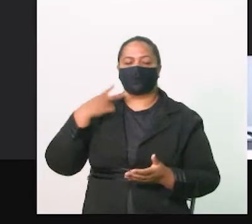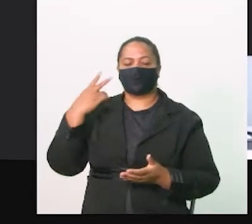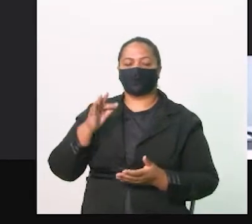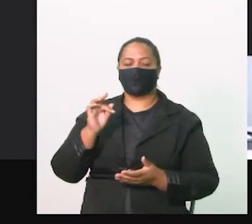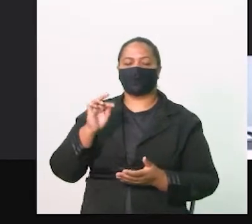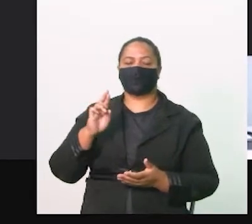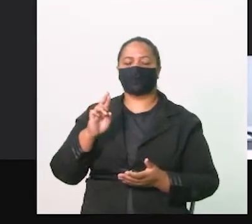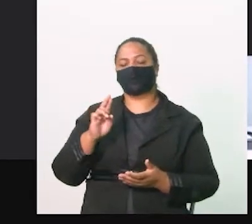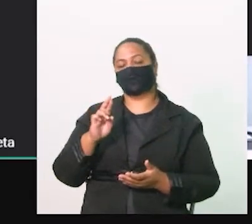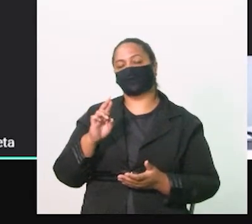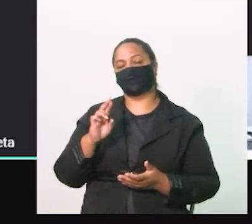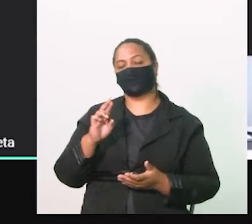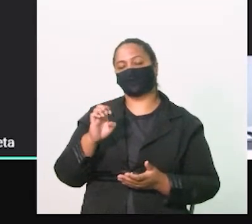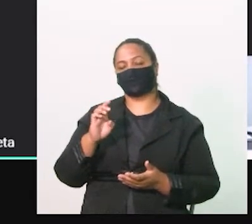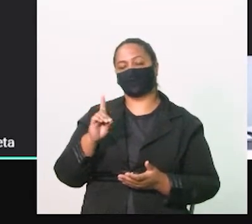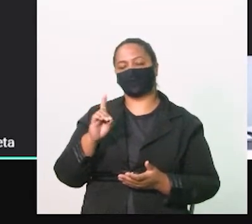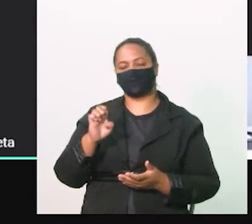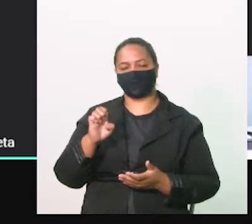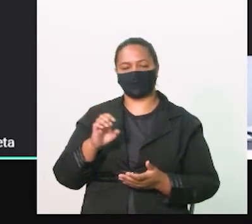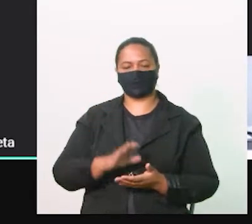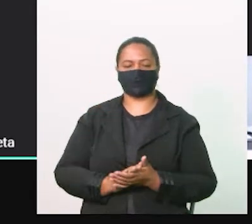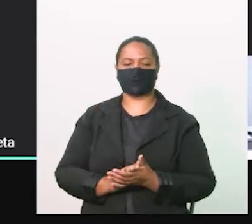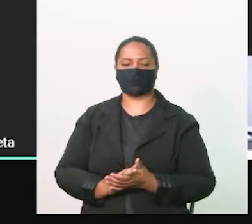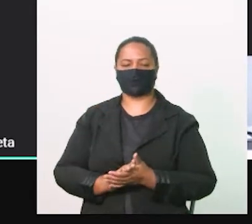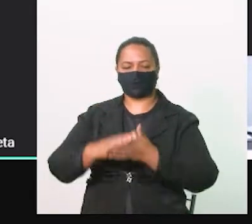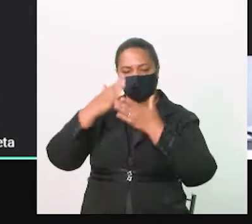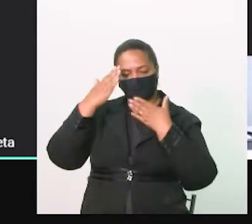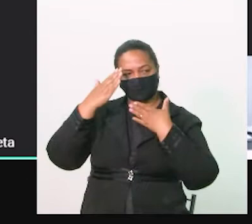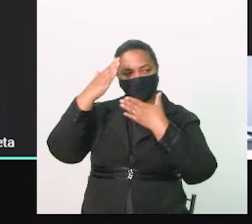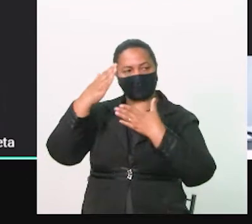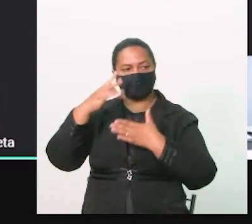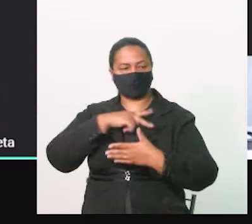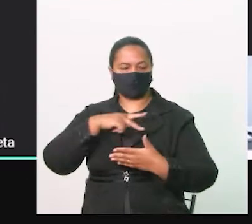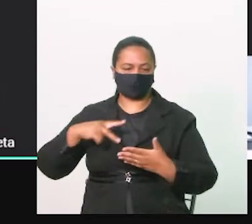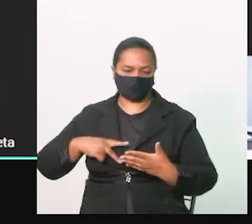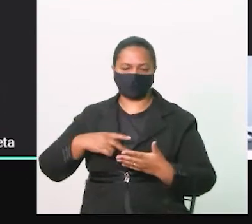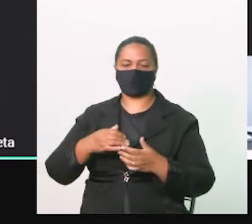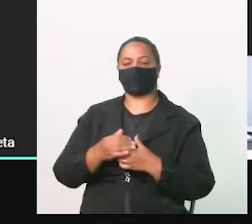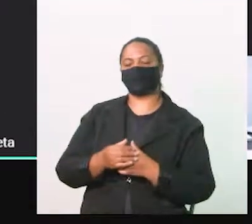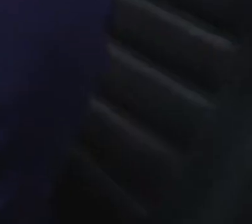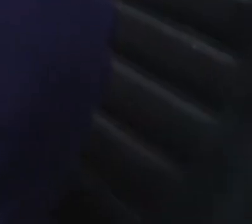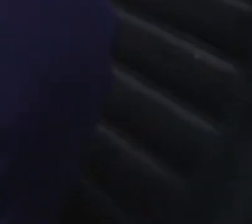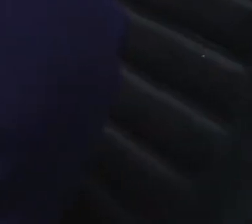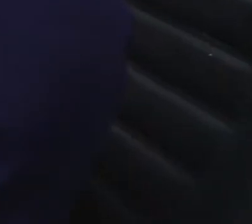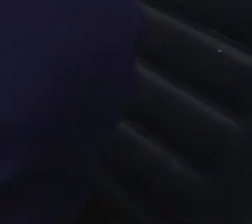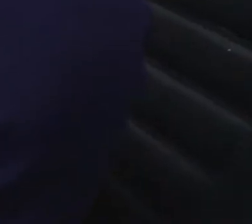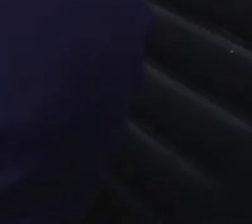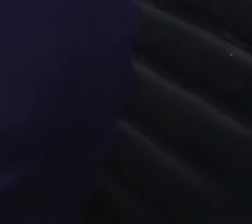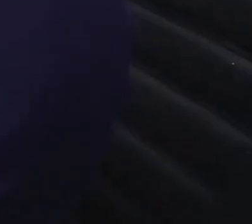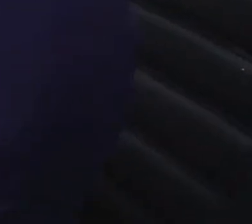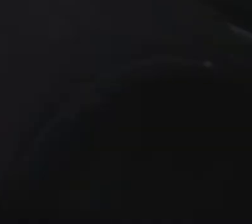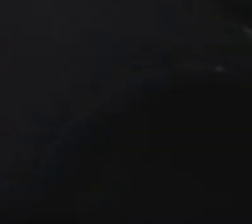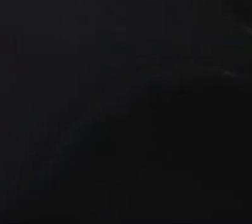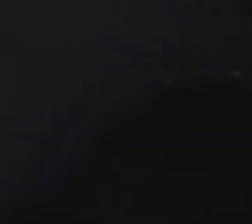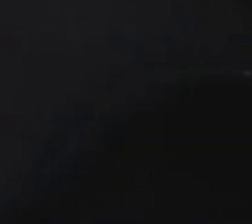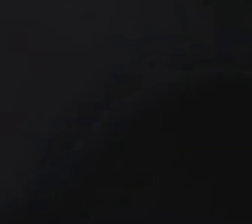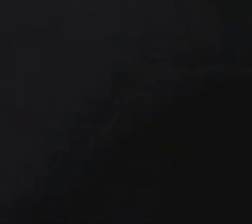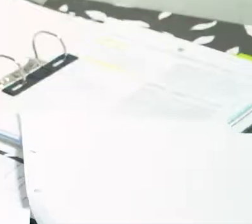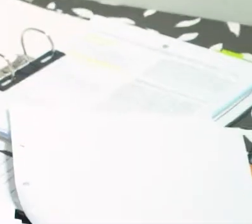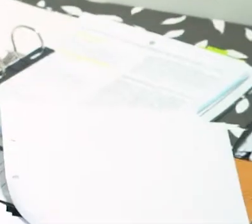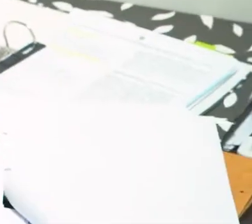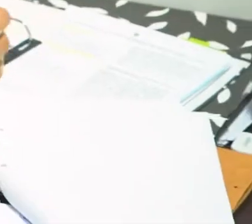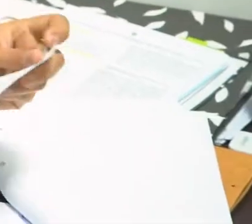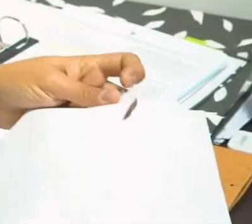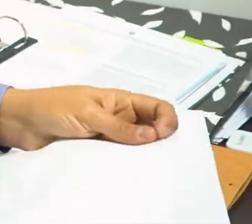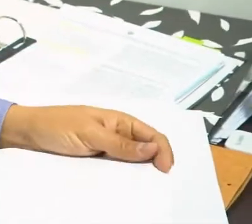reunião remota tem como objetivo prevenir a disseminação do coronavírus os vereadores acompanharam